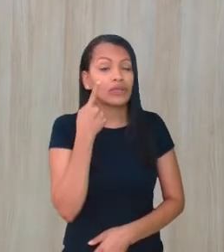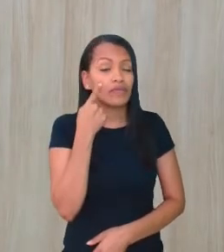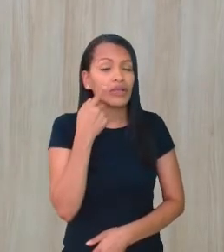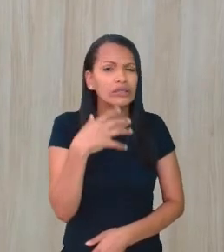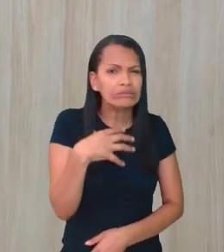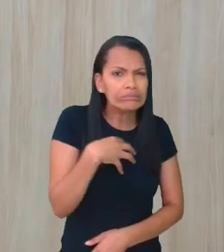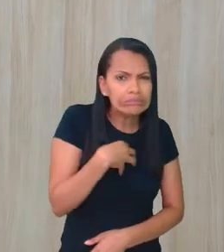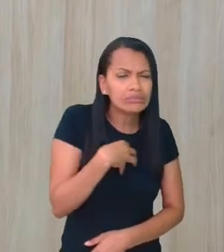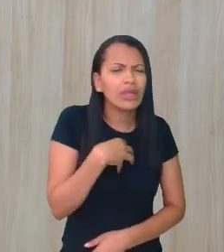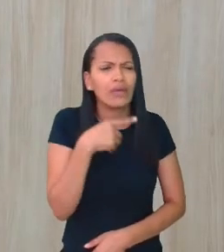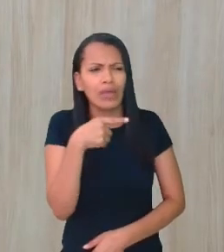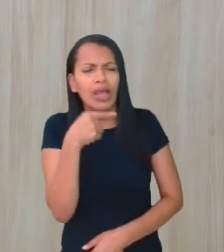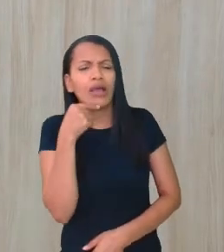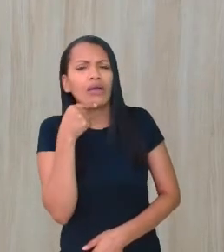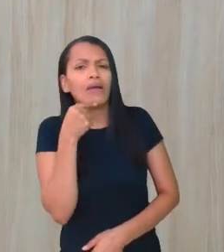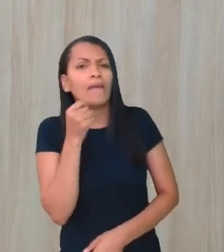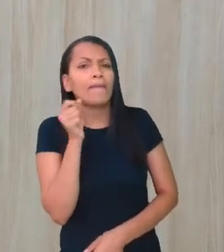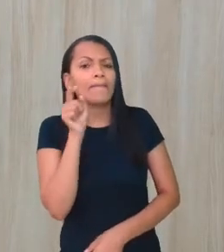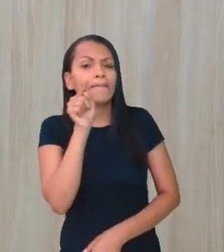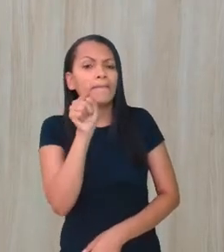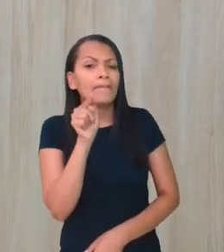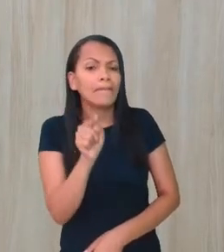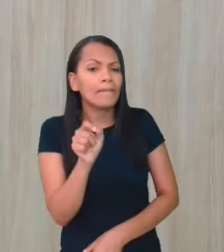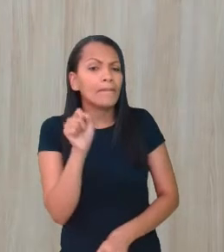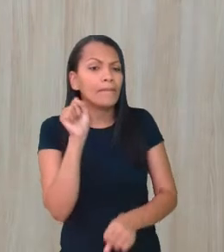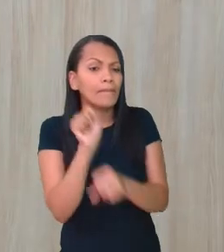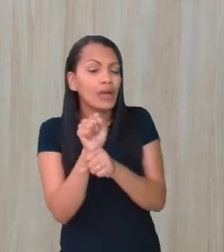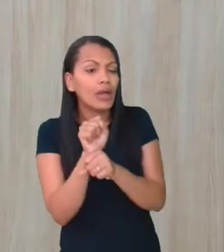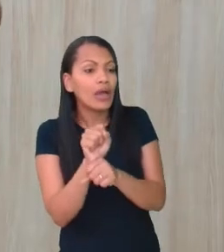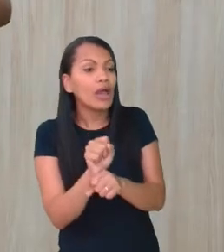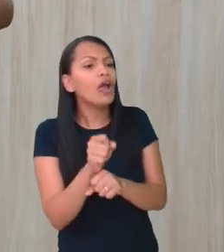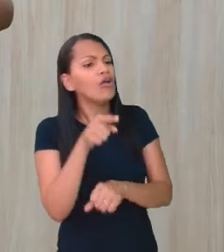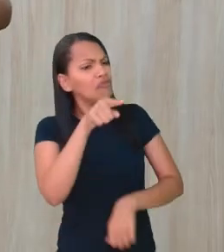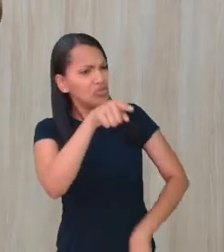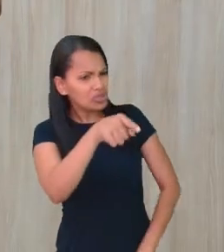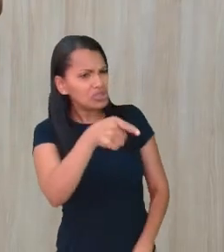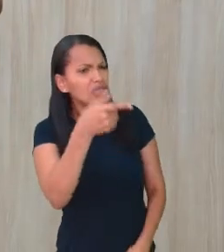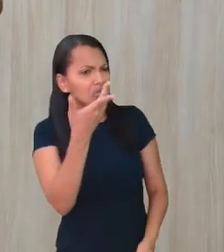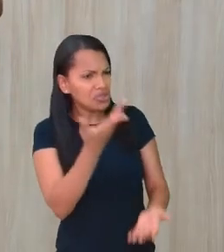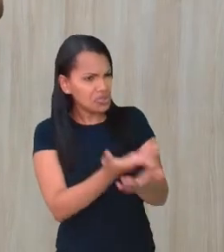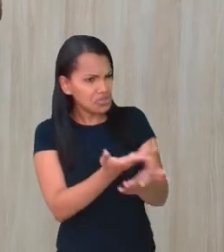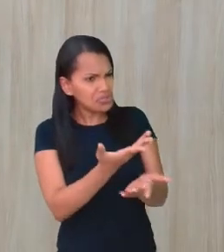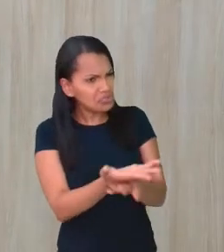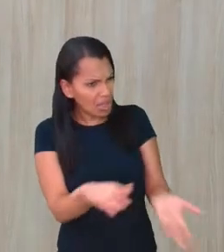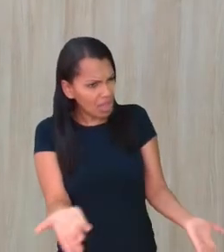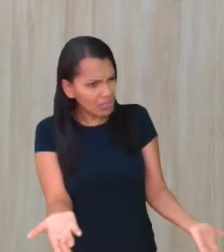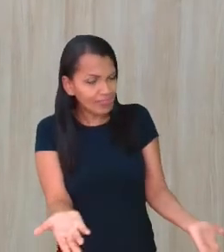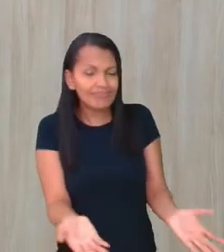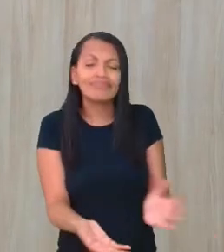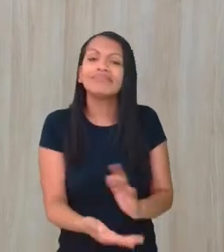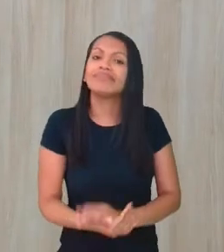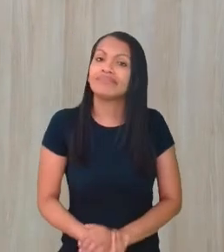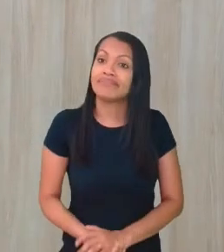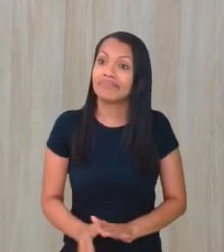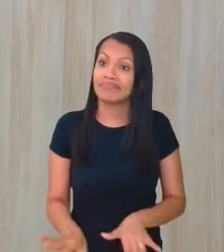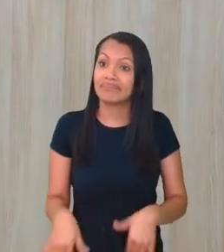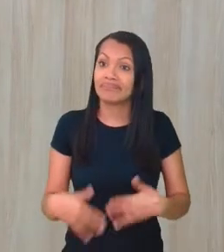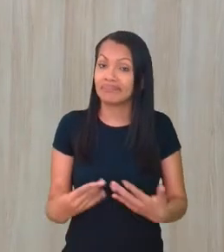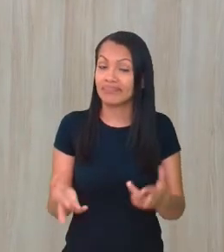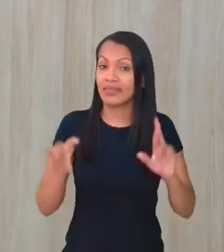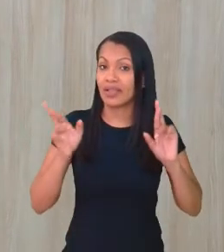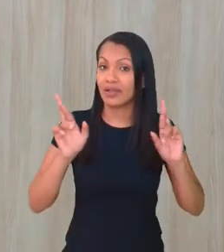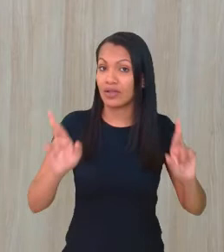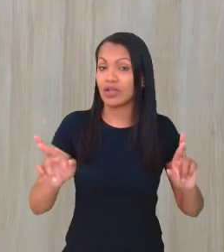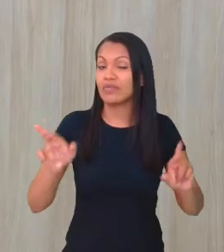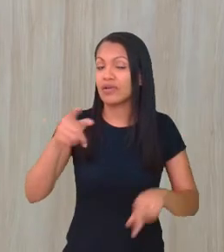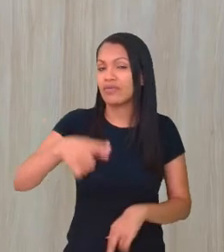pelas aspas. Que marca o quê? O discurso direto. Essa aula vocês já tiveram, tá certo? É isso, minha gente. Eu espero que